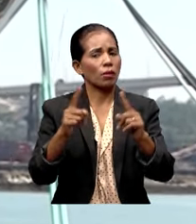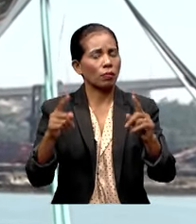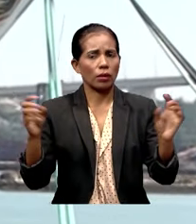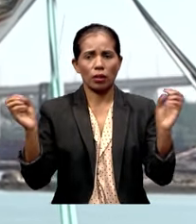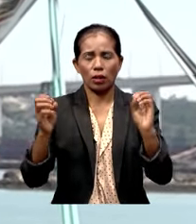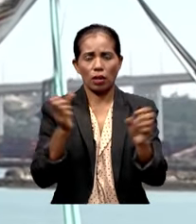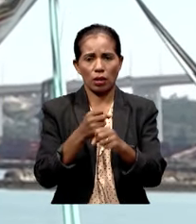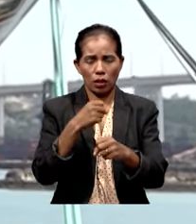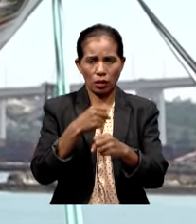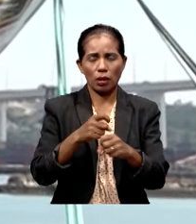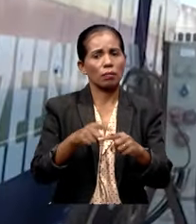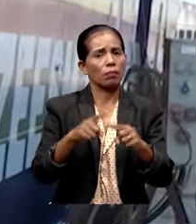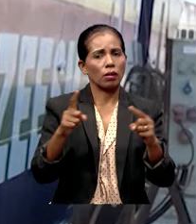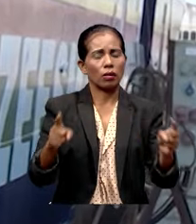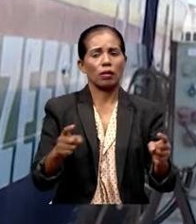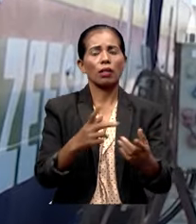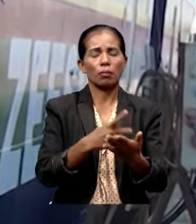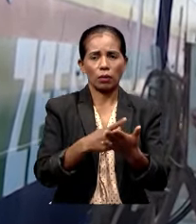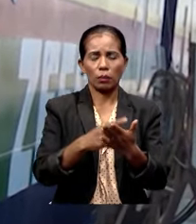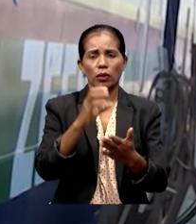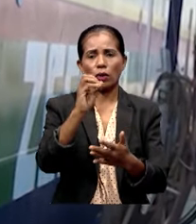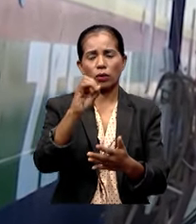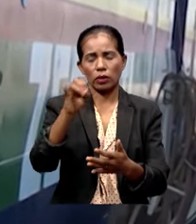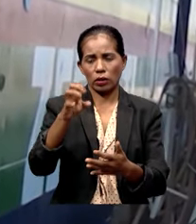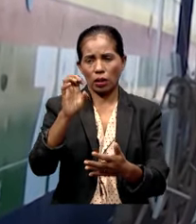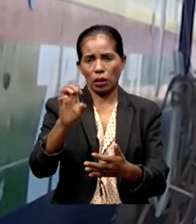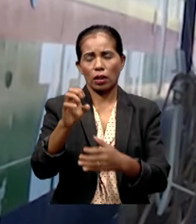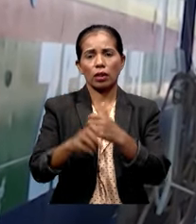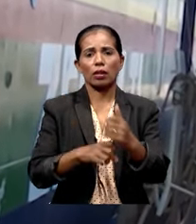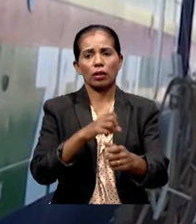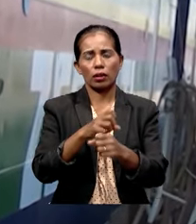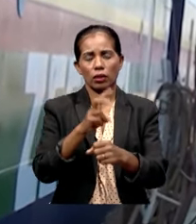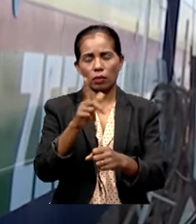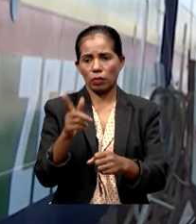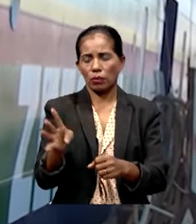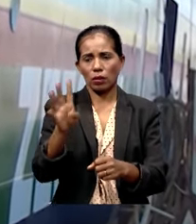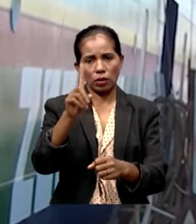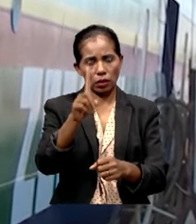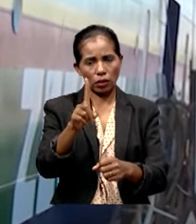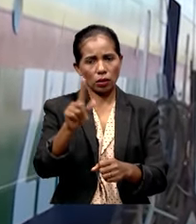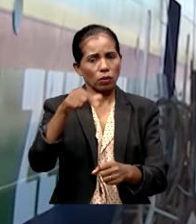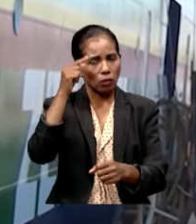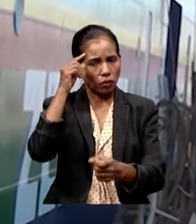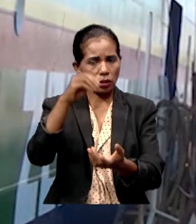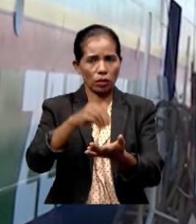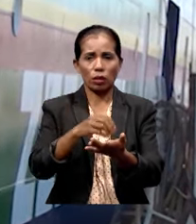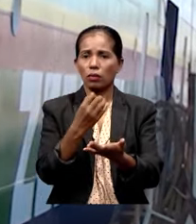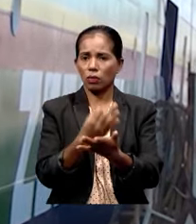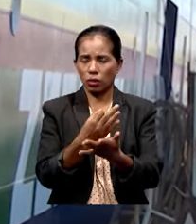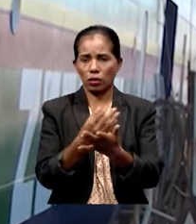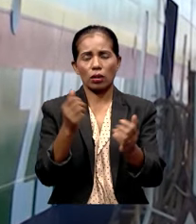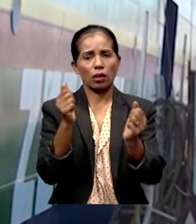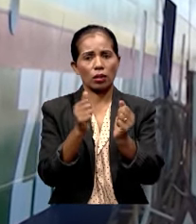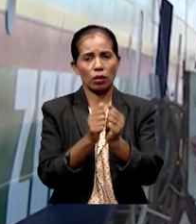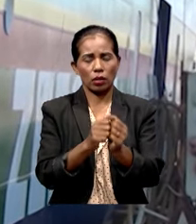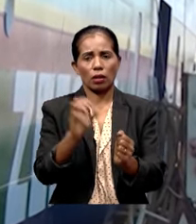konsege finalize, nune ia proposta orsamentu zeral estadu tinan rihun rua rua nulu resinida, governo propoin tan orsamentu